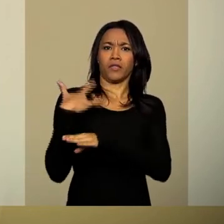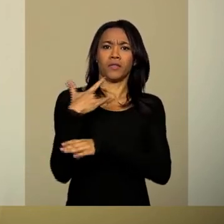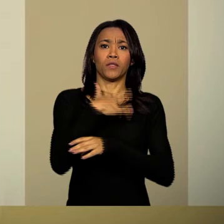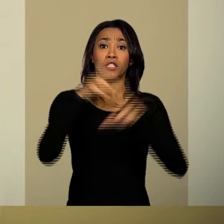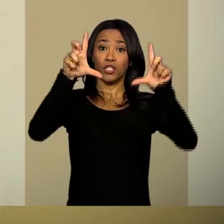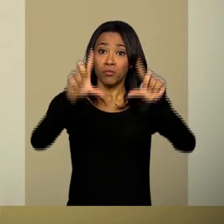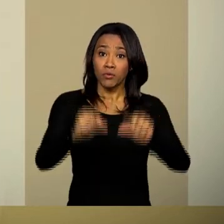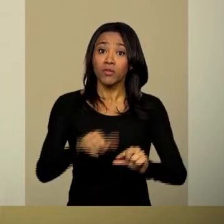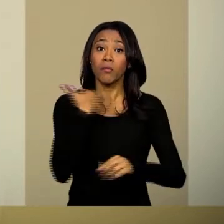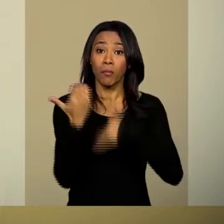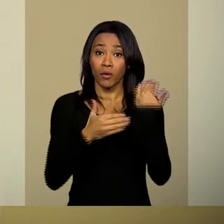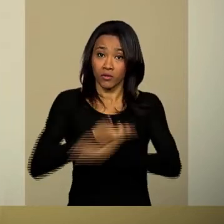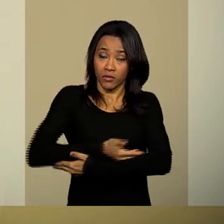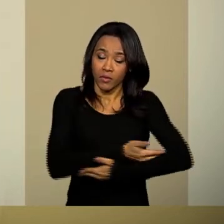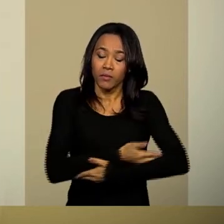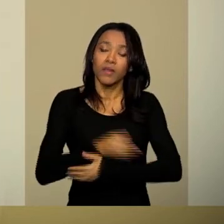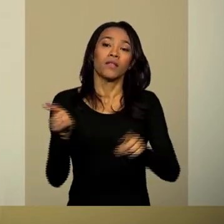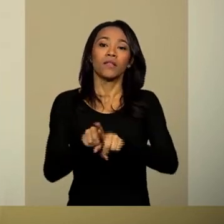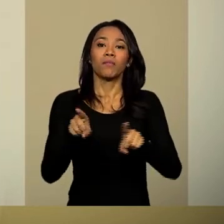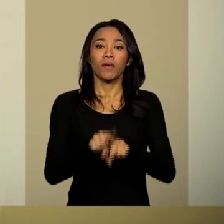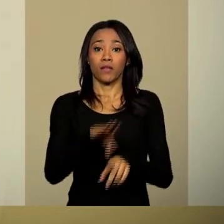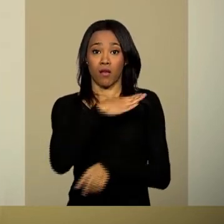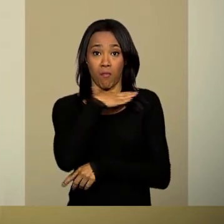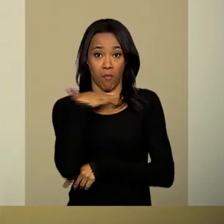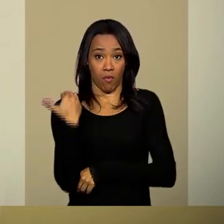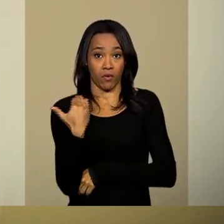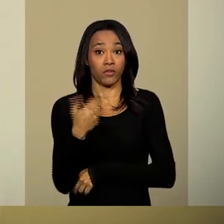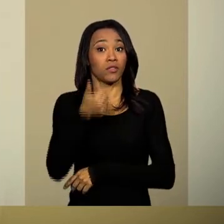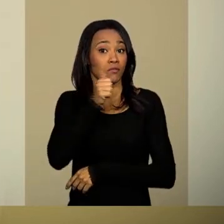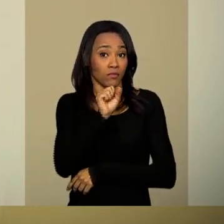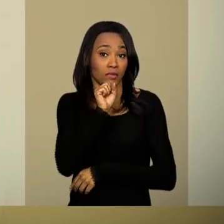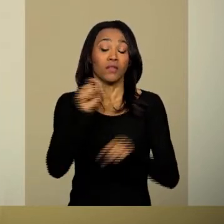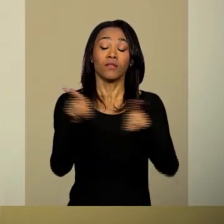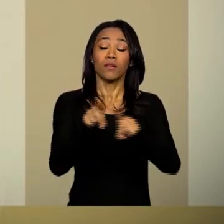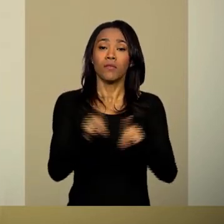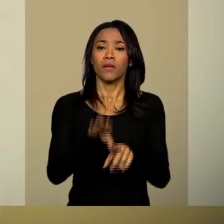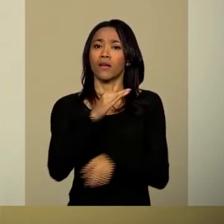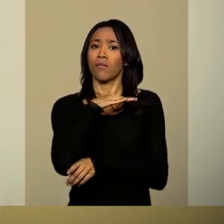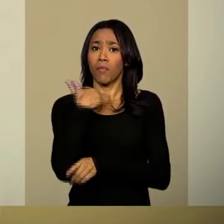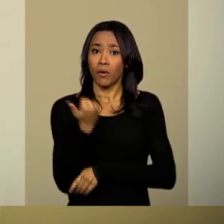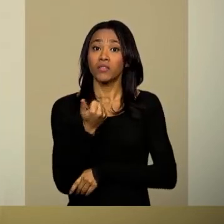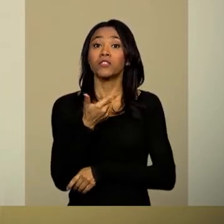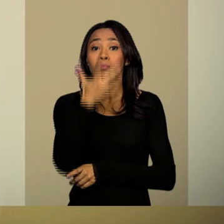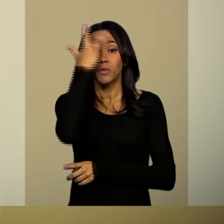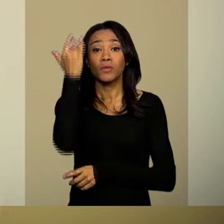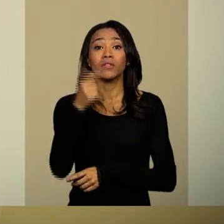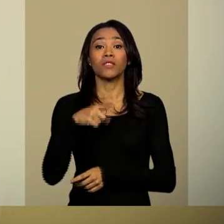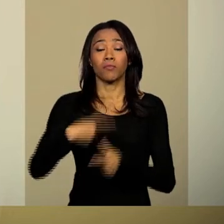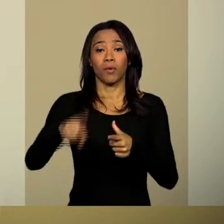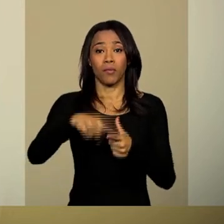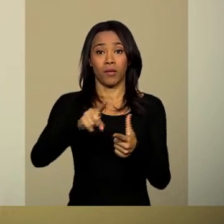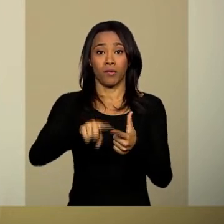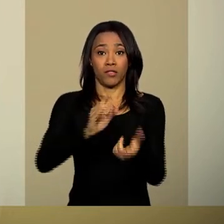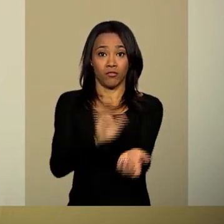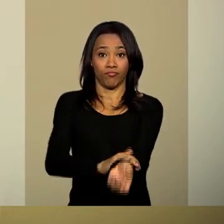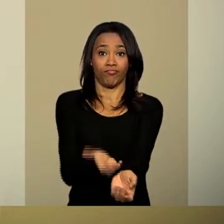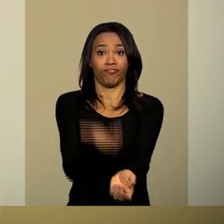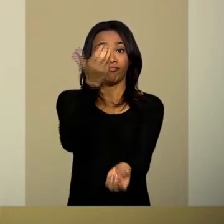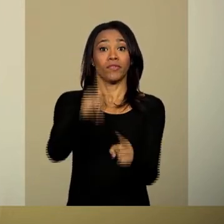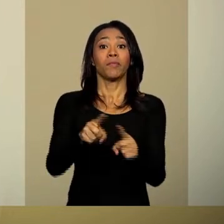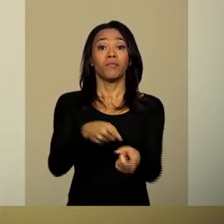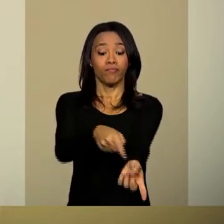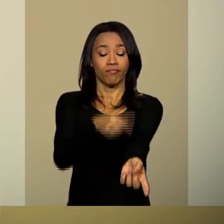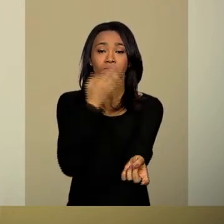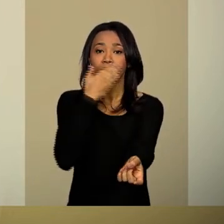mortalidade infantil da mortalidade materna da mortalidade de diabéticos e hipertensos e também